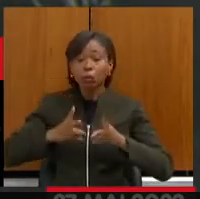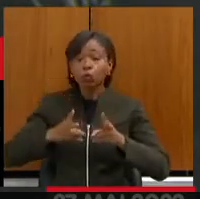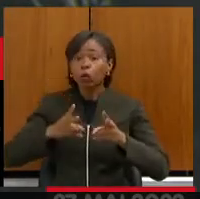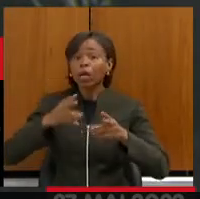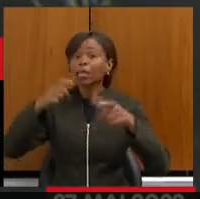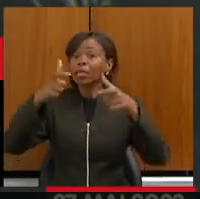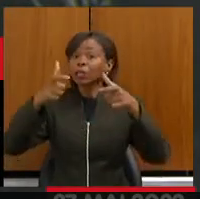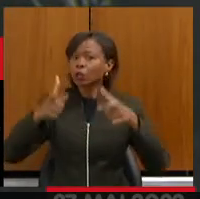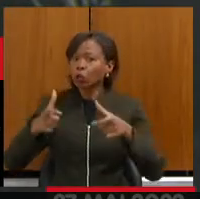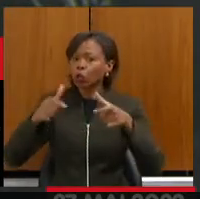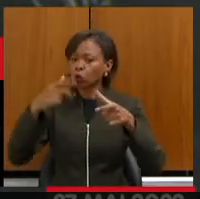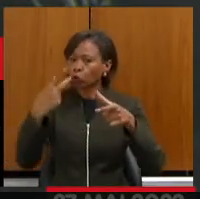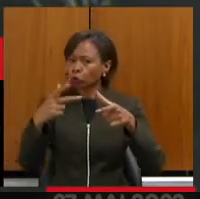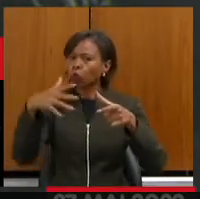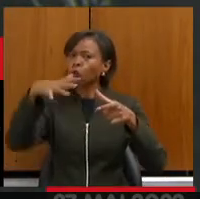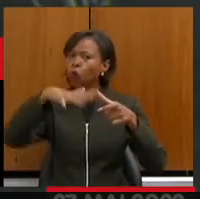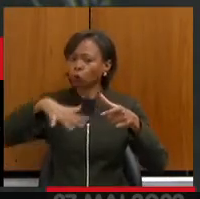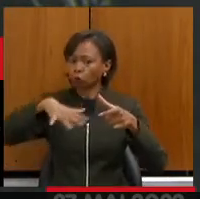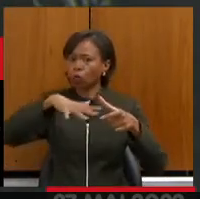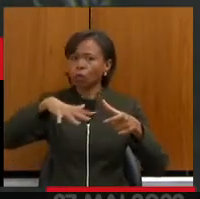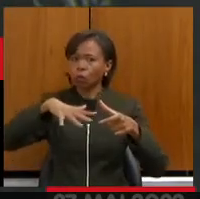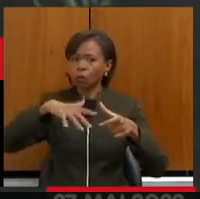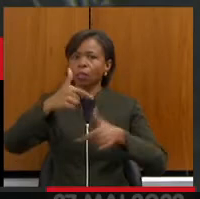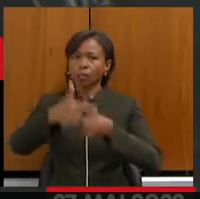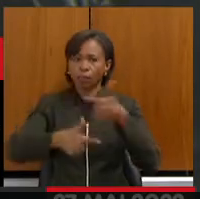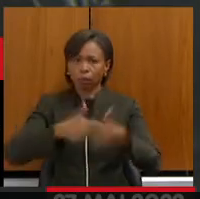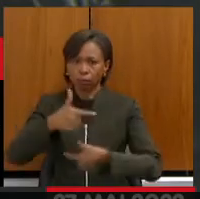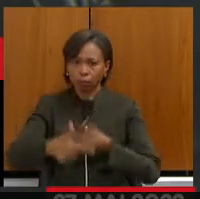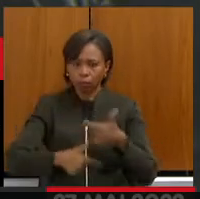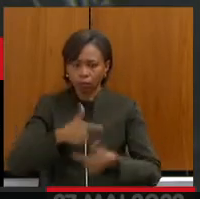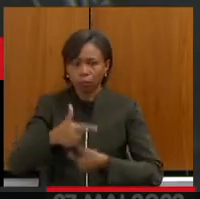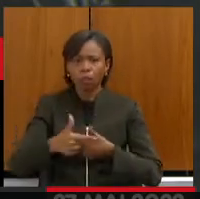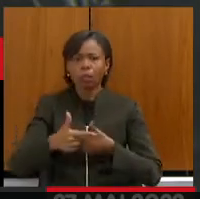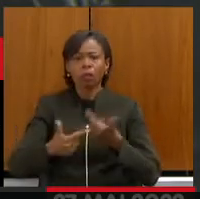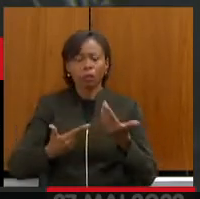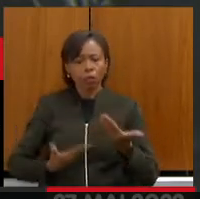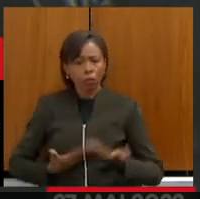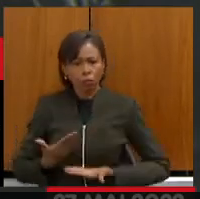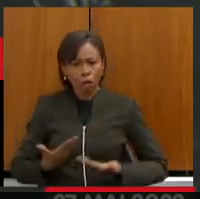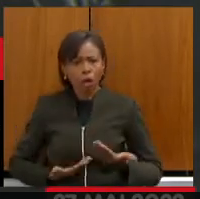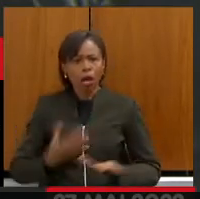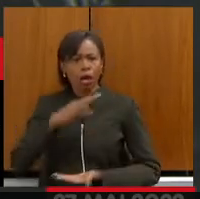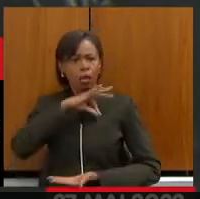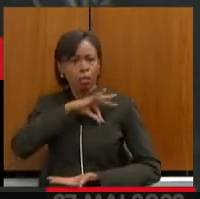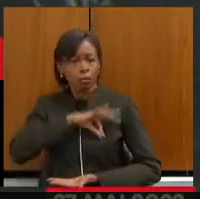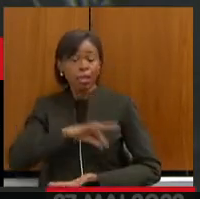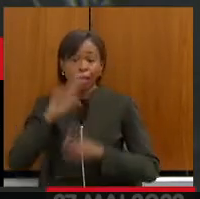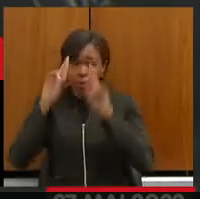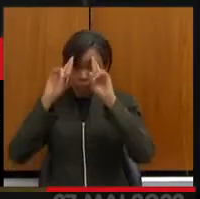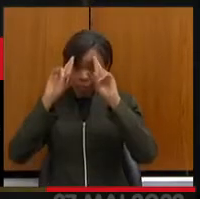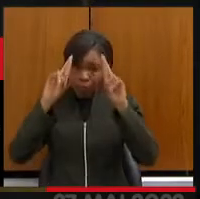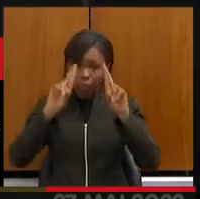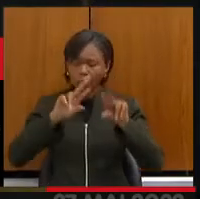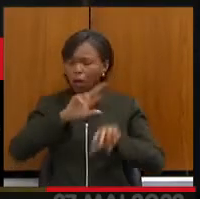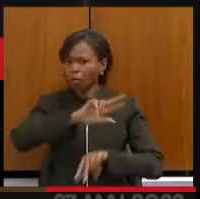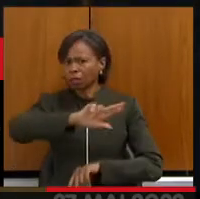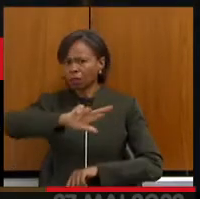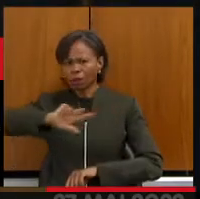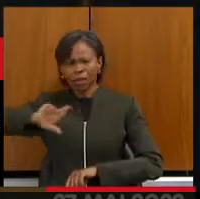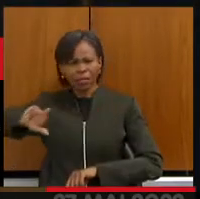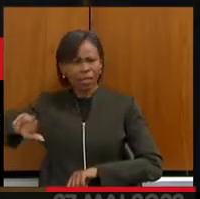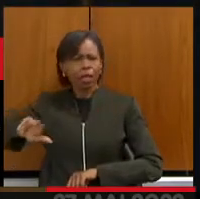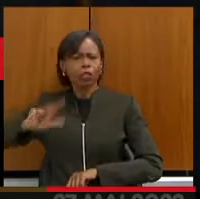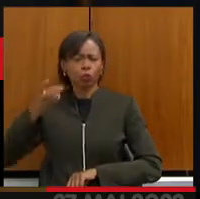e propiciem a geração de emprego e renda com respeito às diversidades culturais com